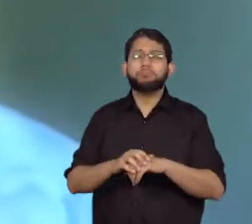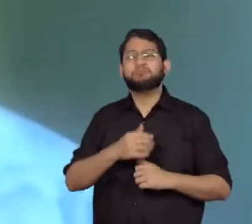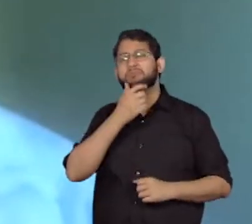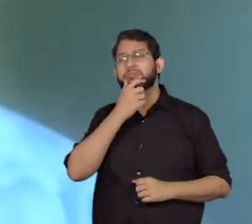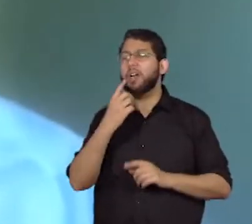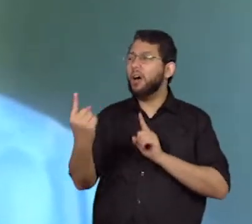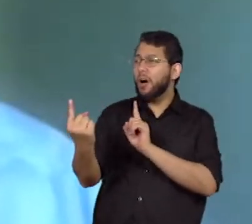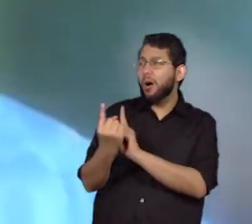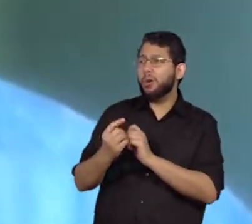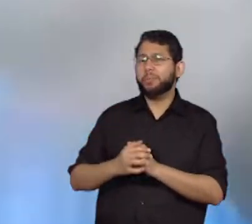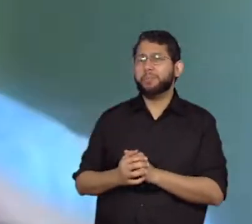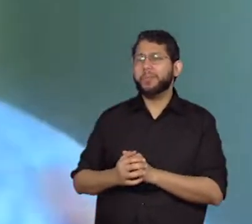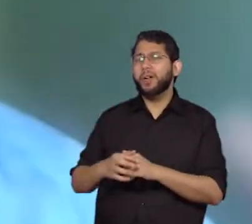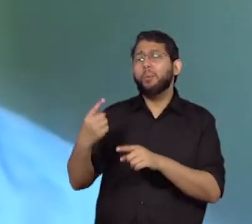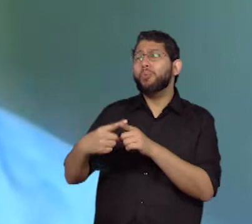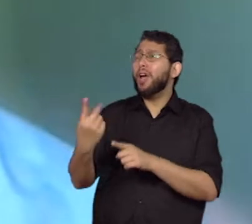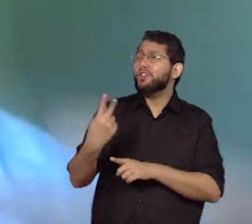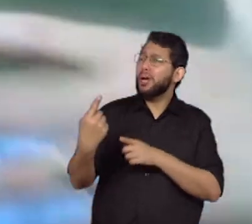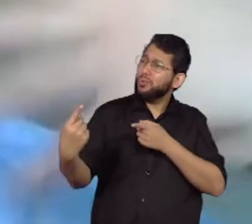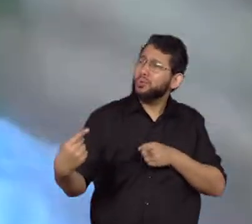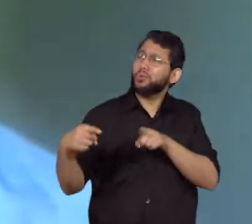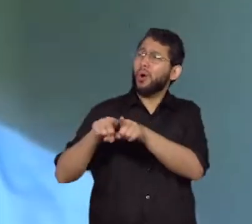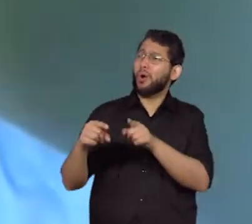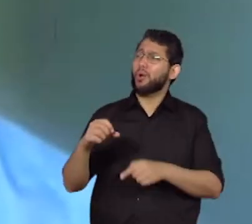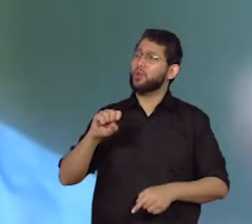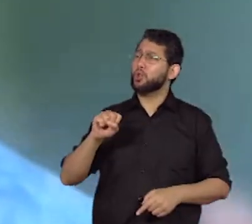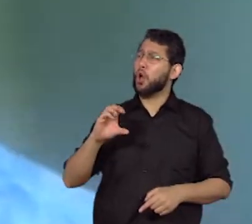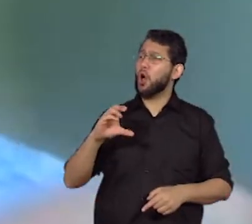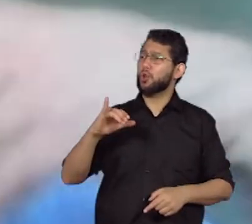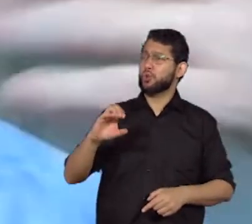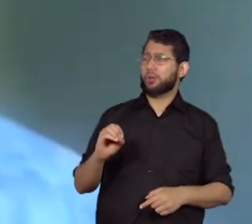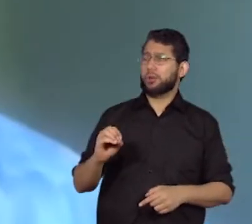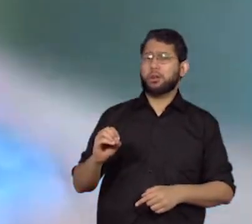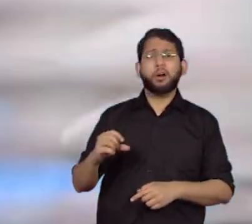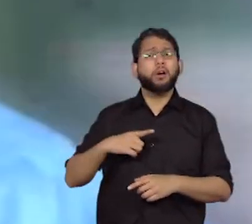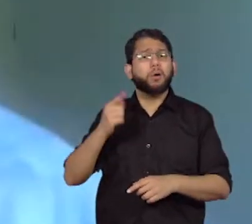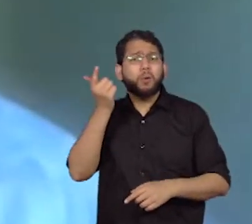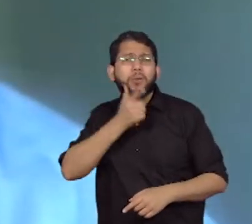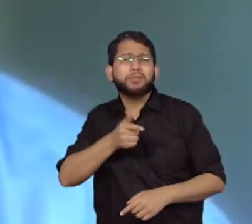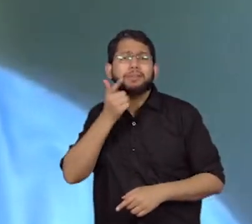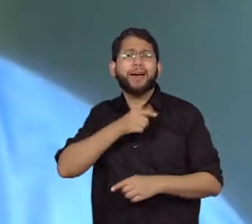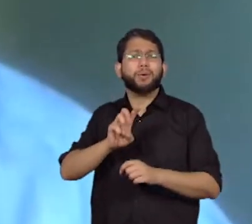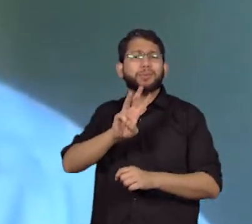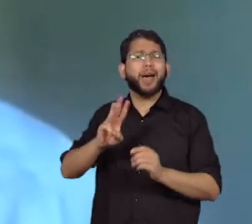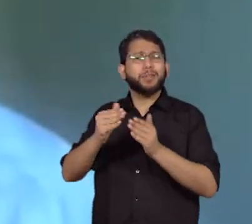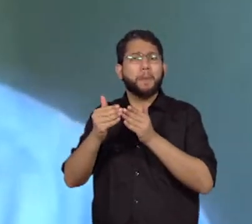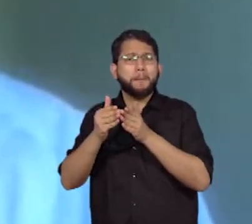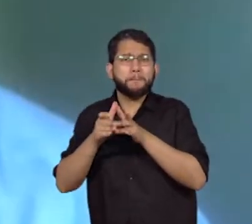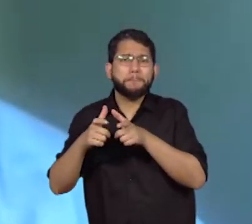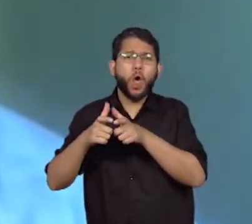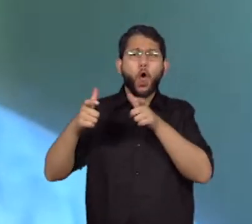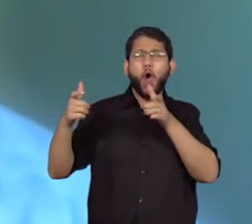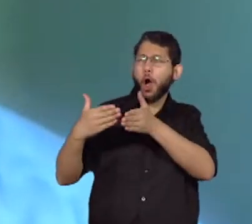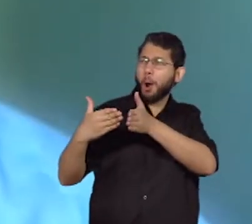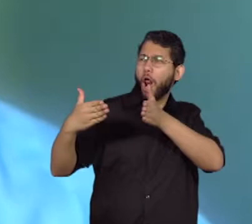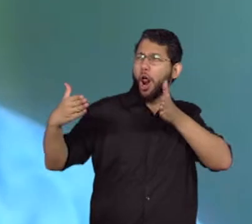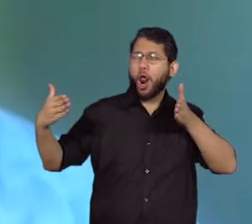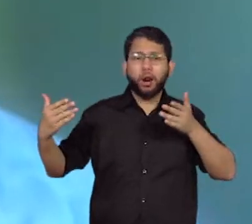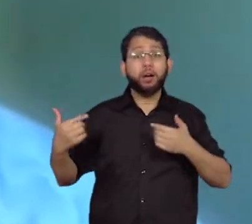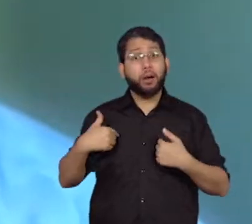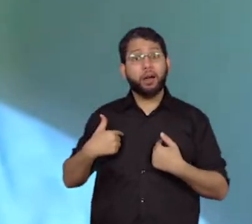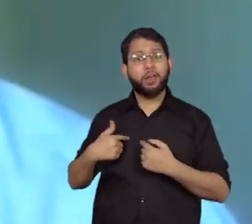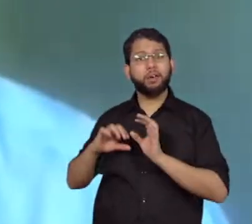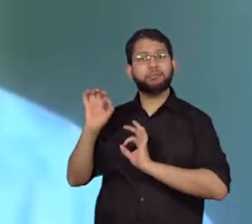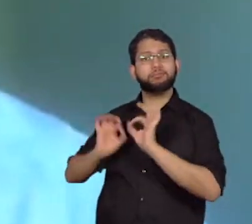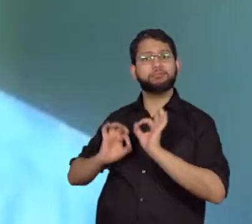em branco, Dr. Jairo Bauer. Sócio com você. A gente faz o investimento para relançar o site ficar maior. E aí eu montei o site com o Jairo